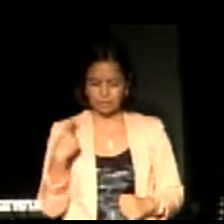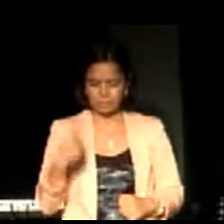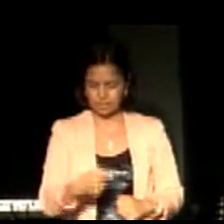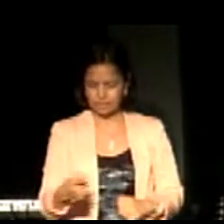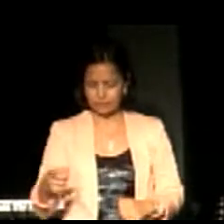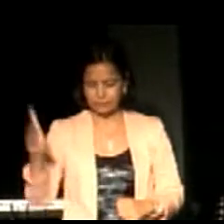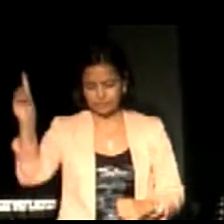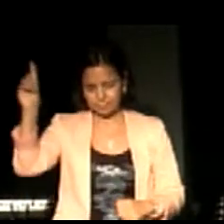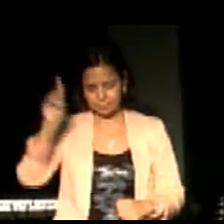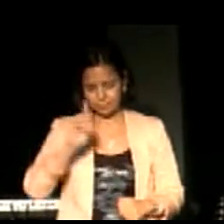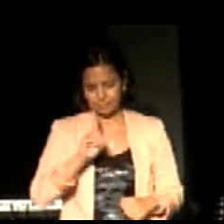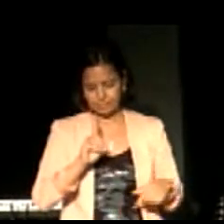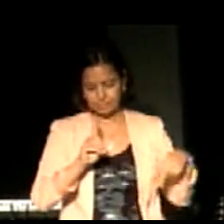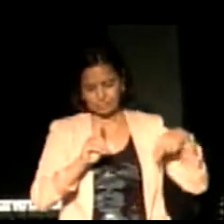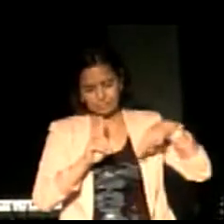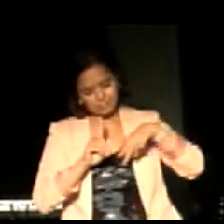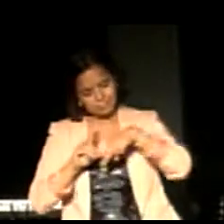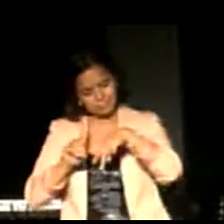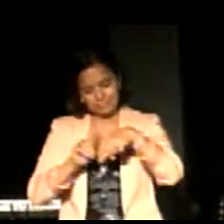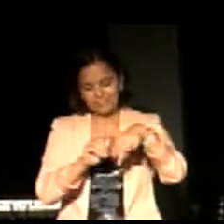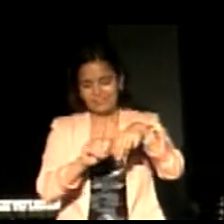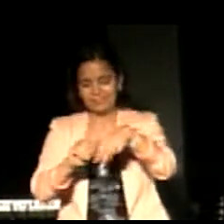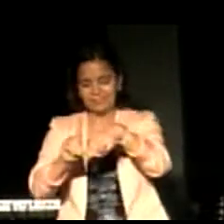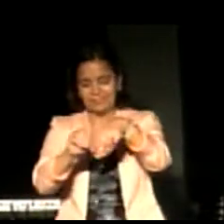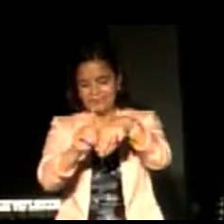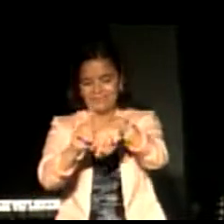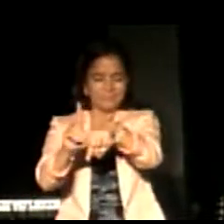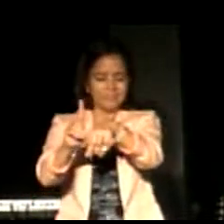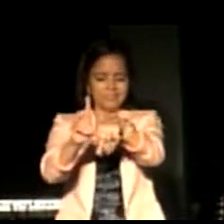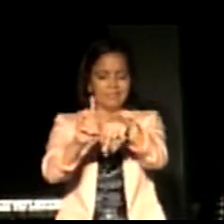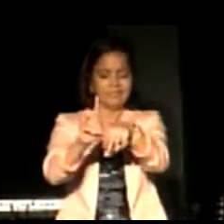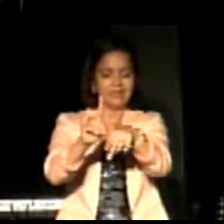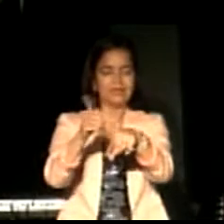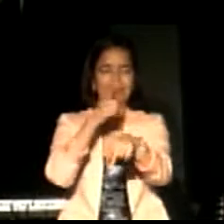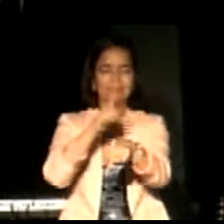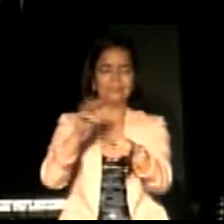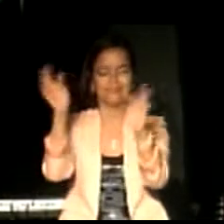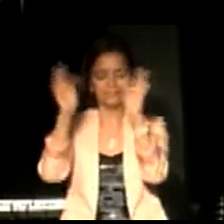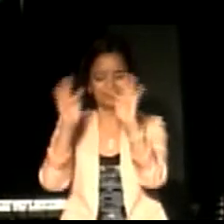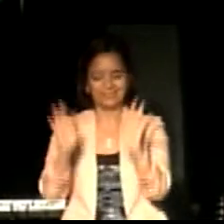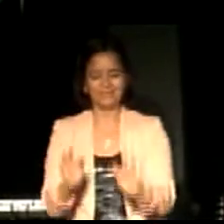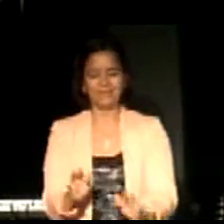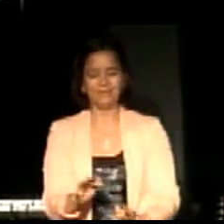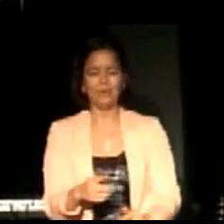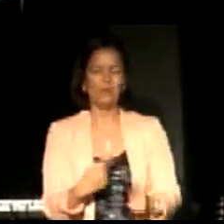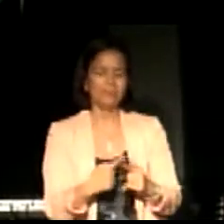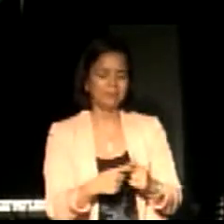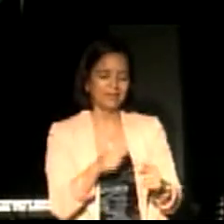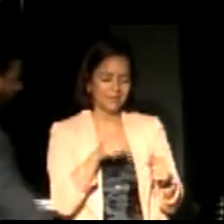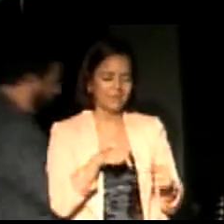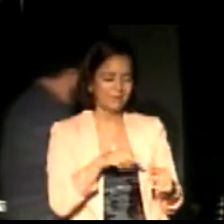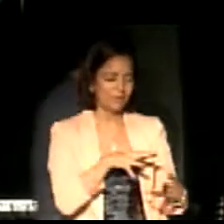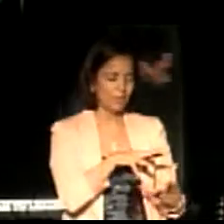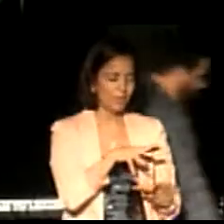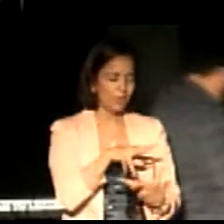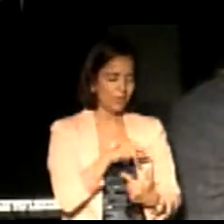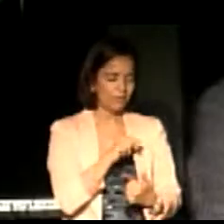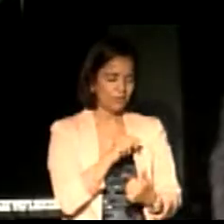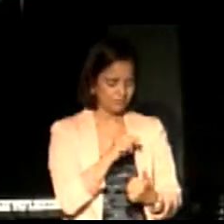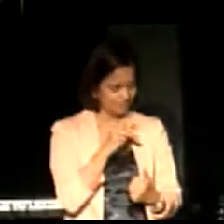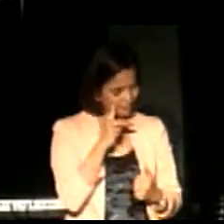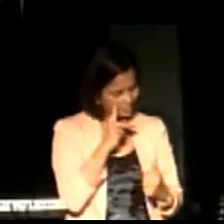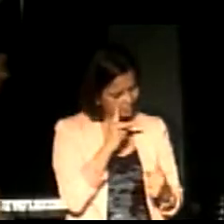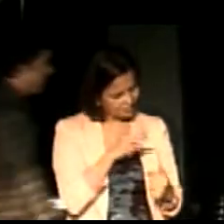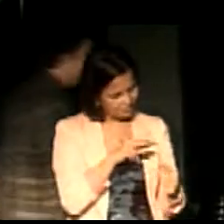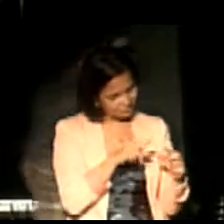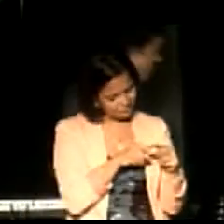é apenas um engano. São momentos felizes e passageiros. E o Senhor